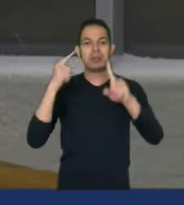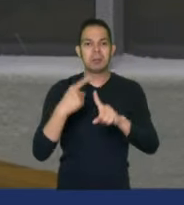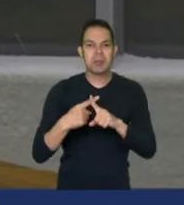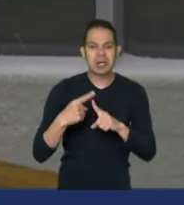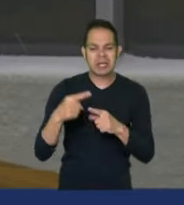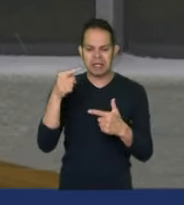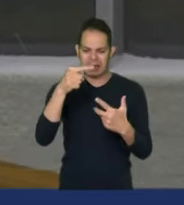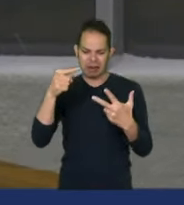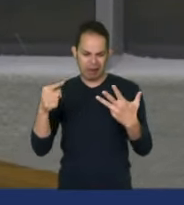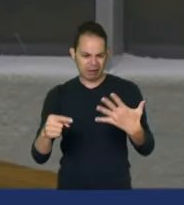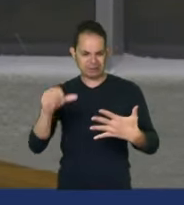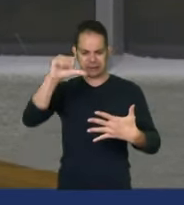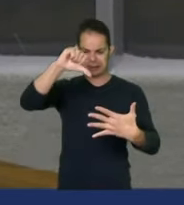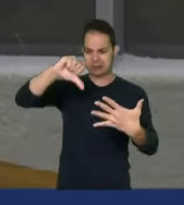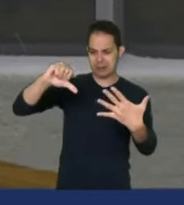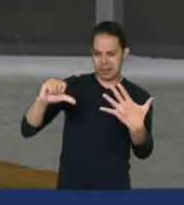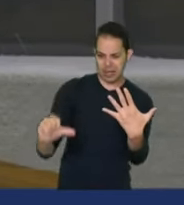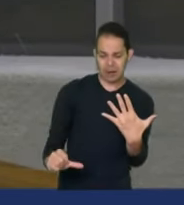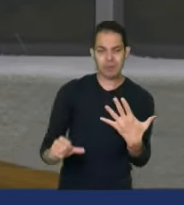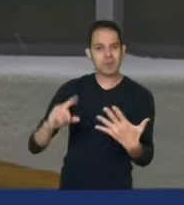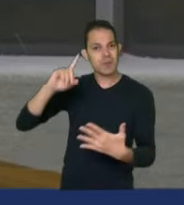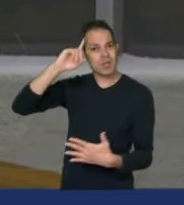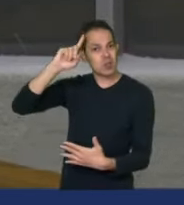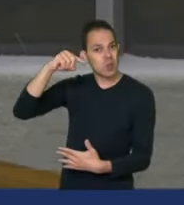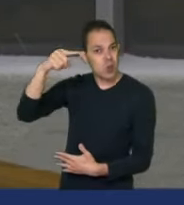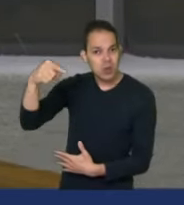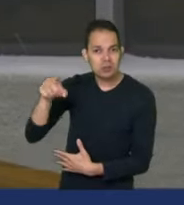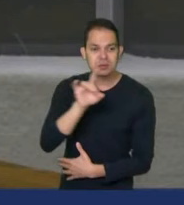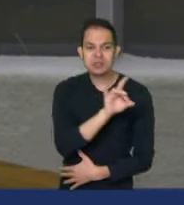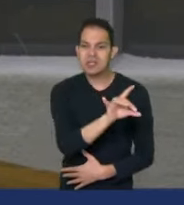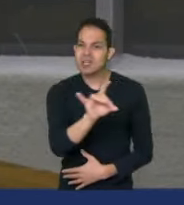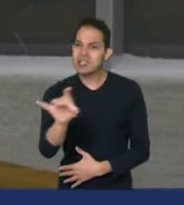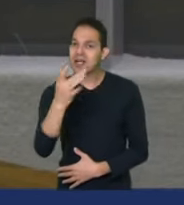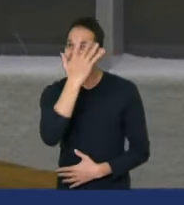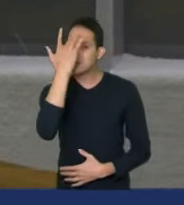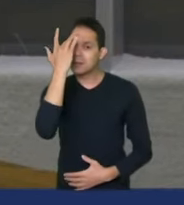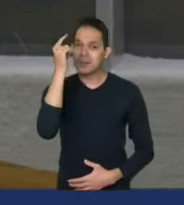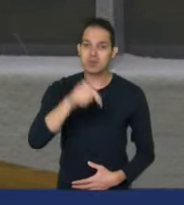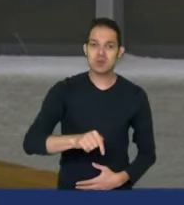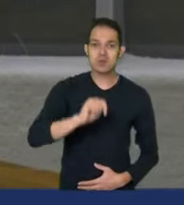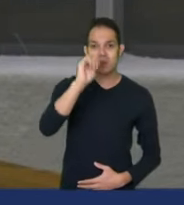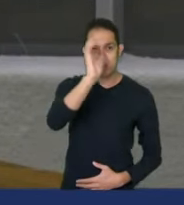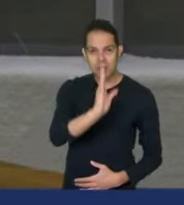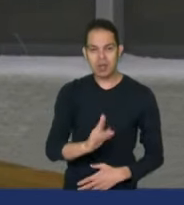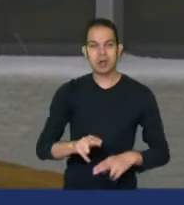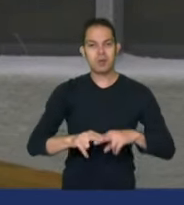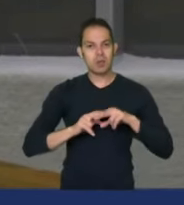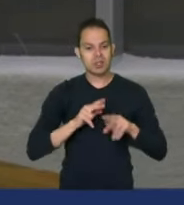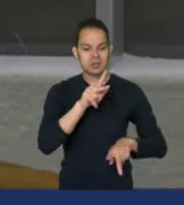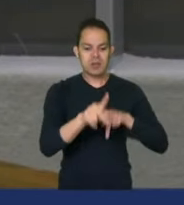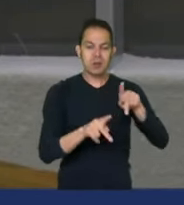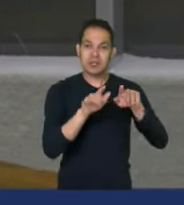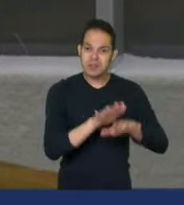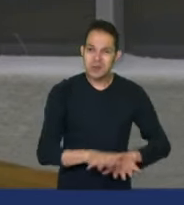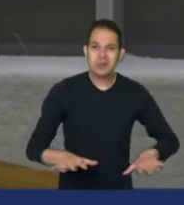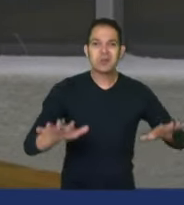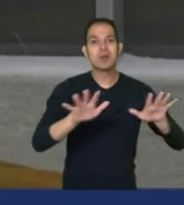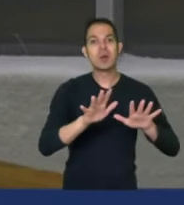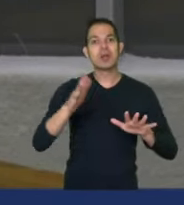consequências ruins para o dia a dia de cada brasileiro, de cada brasileira. Por isso que eles querem agora tentar uma